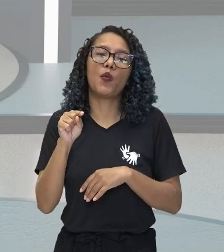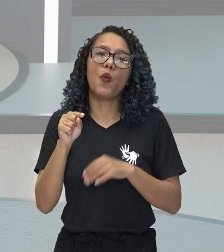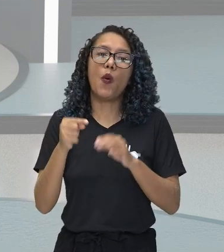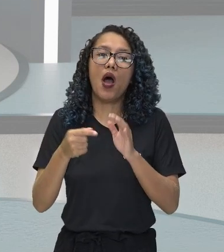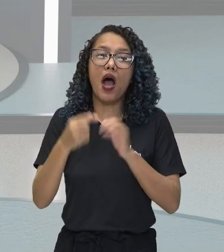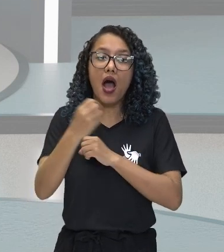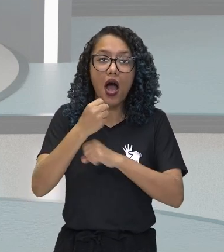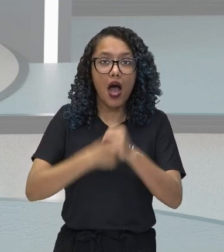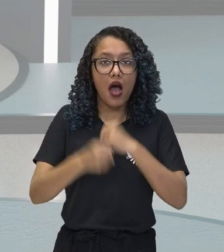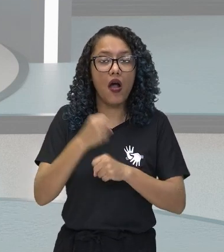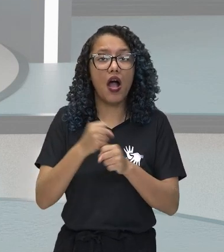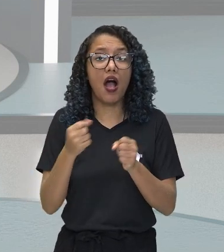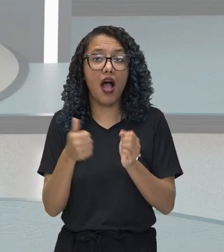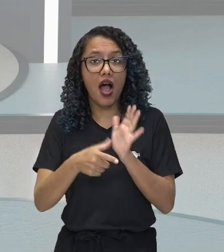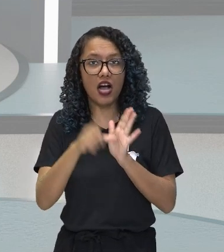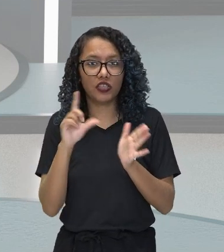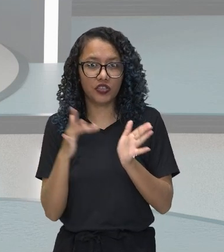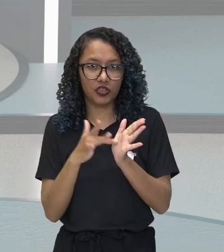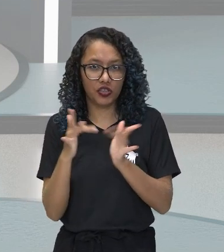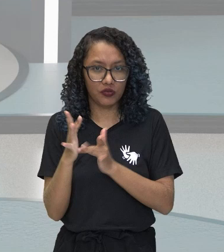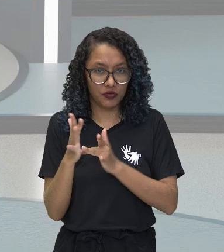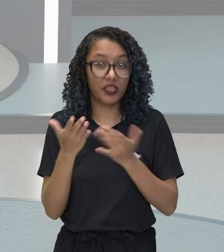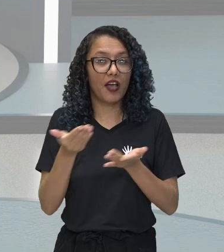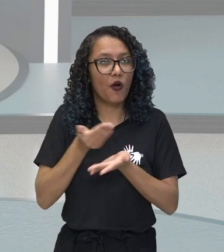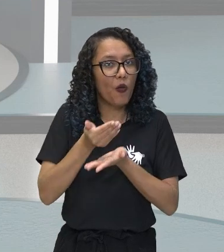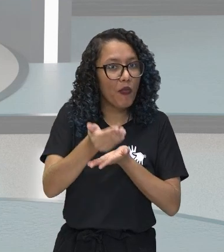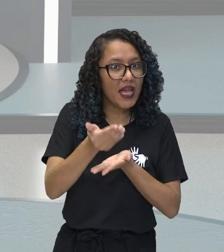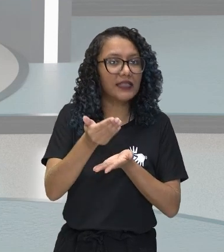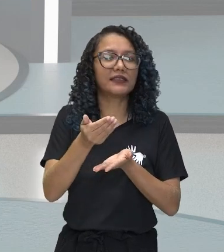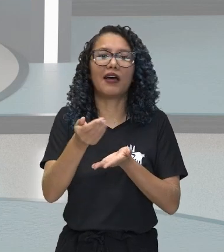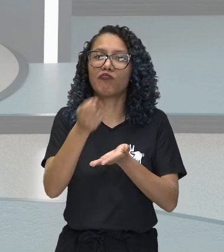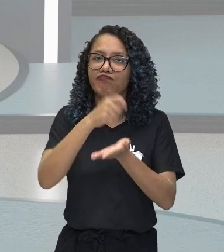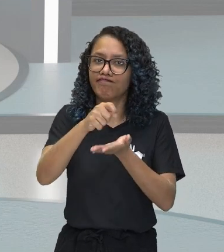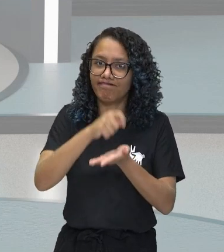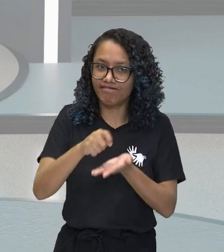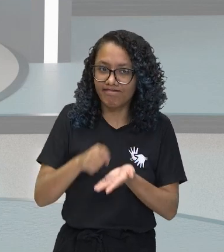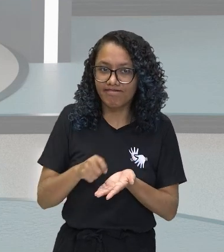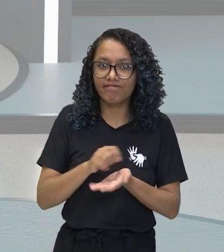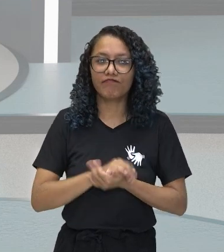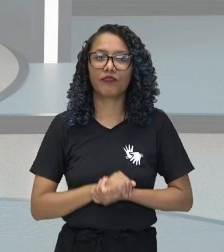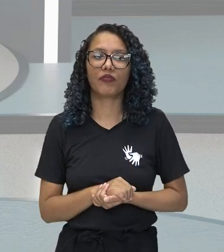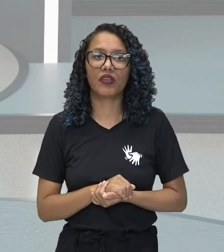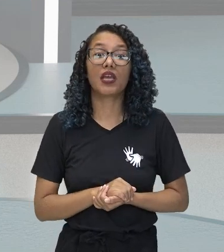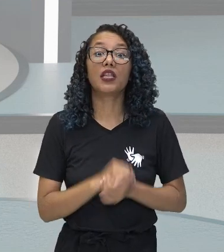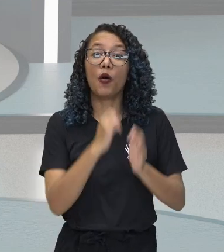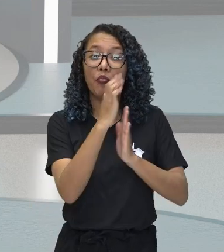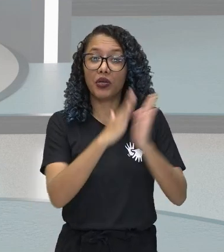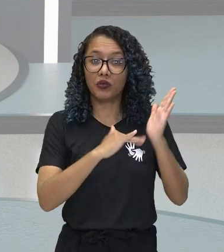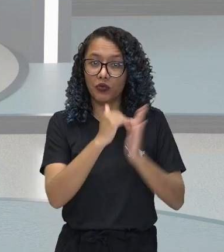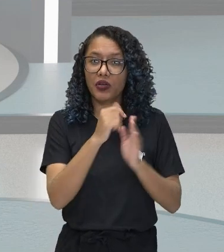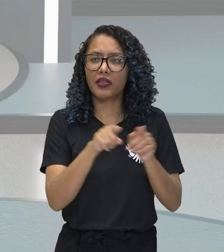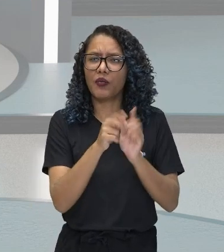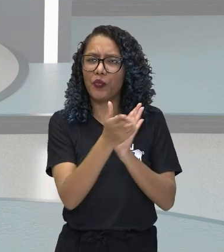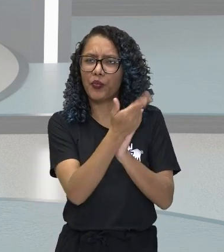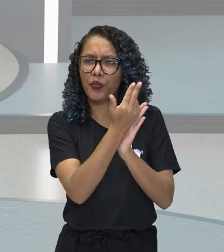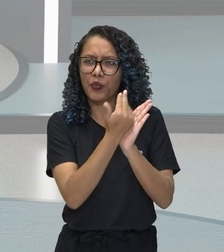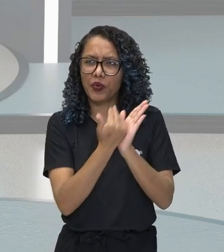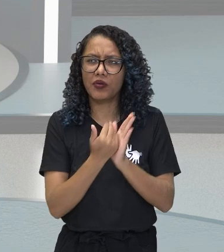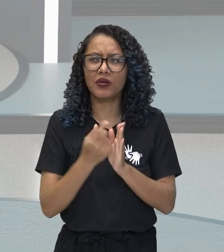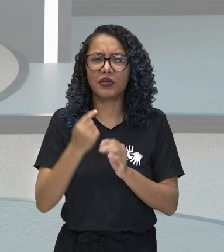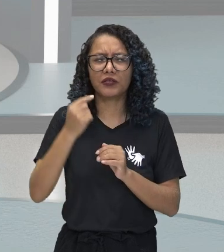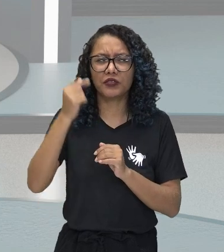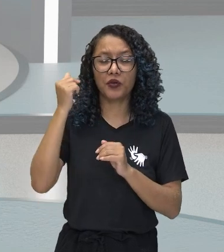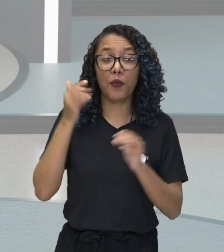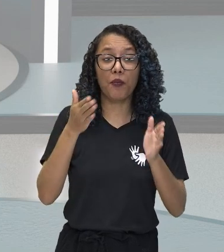primeiros registros da escrita. As pinturas e desenhos mais antigos datam do período paleolítico